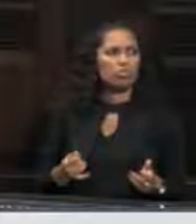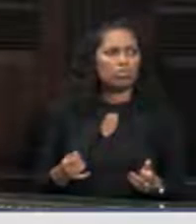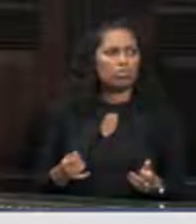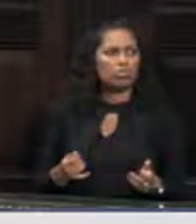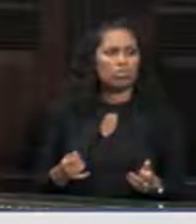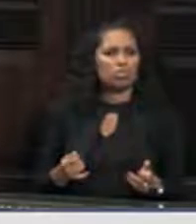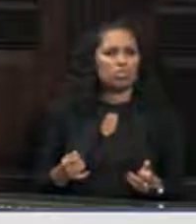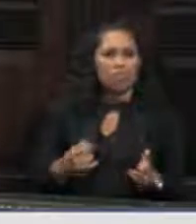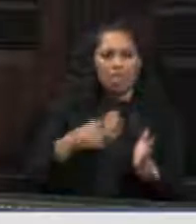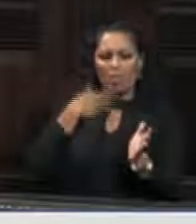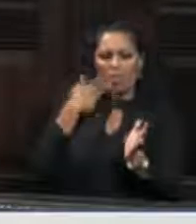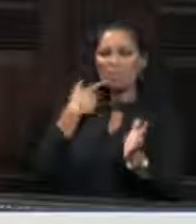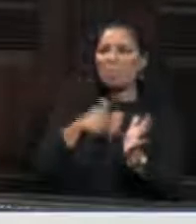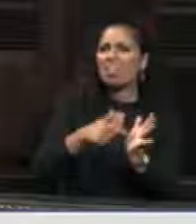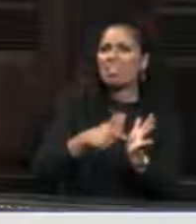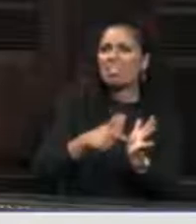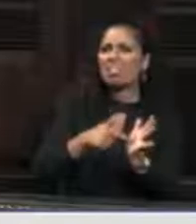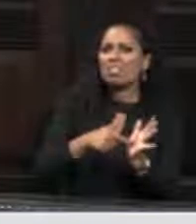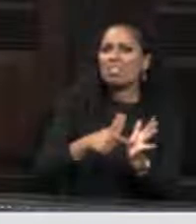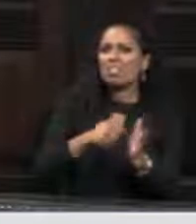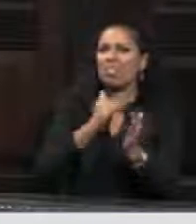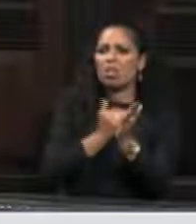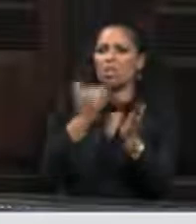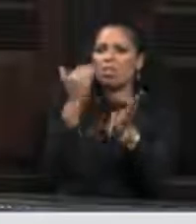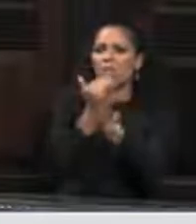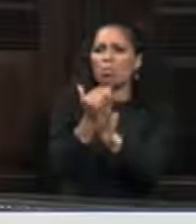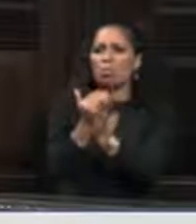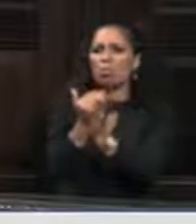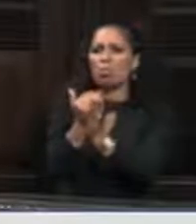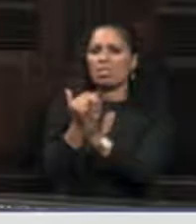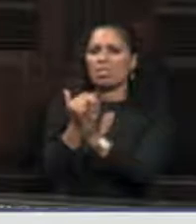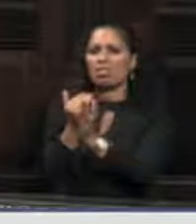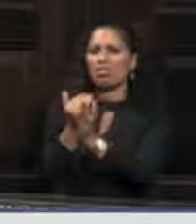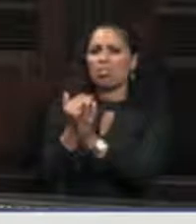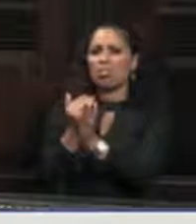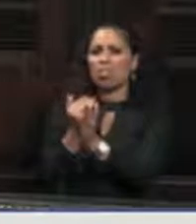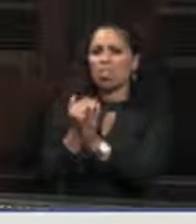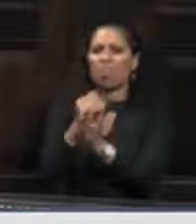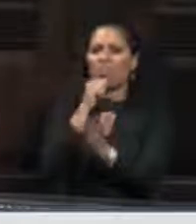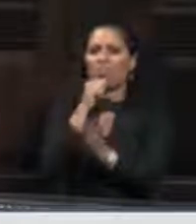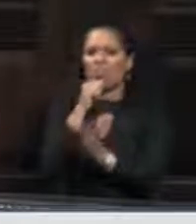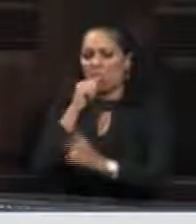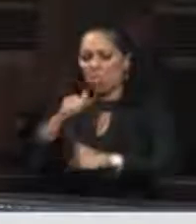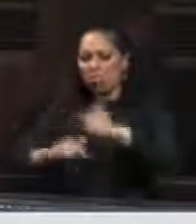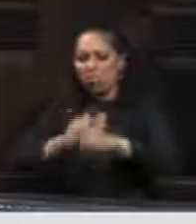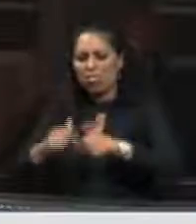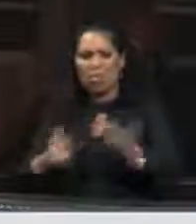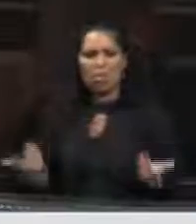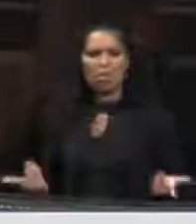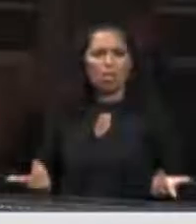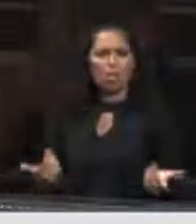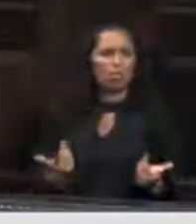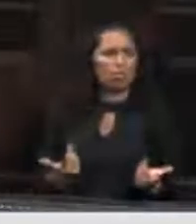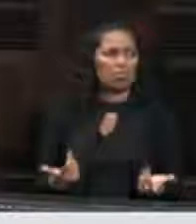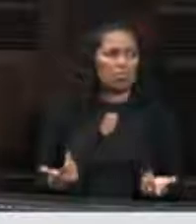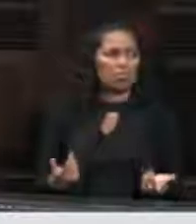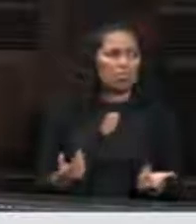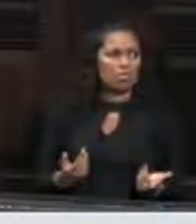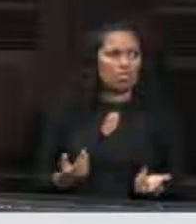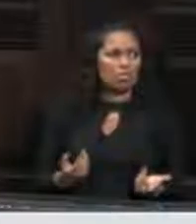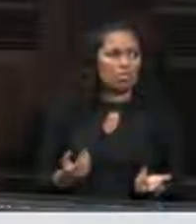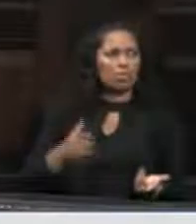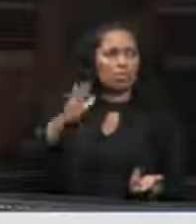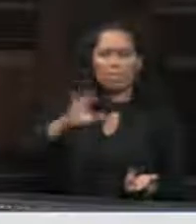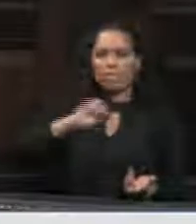o desemprego no Estado do Rio de Janeiro. Não, muito pelo contrário. Se nós